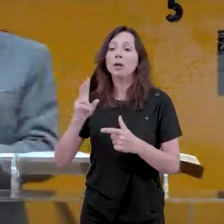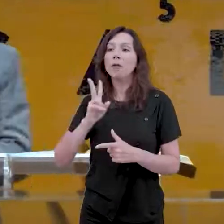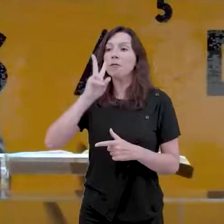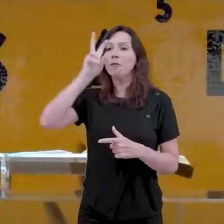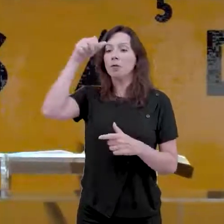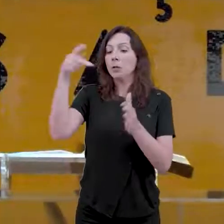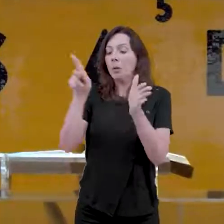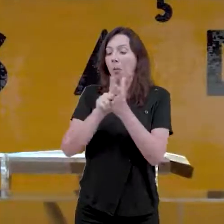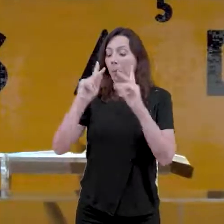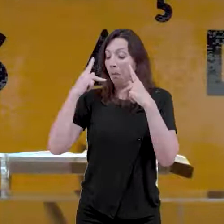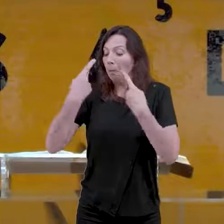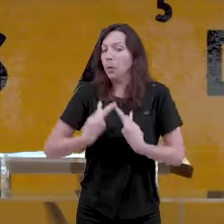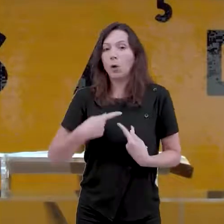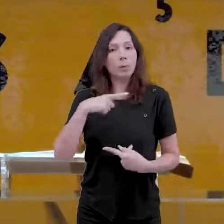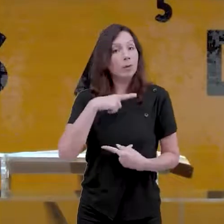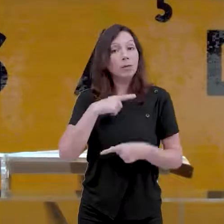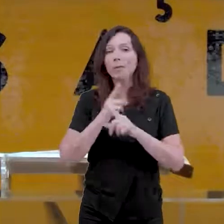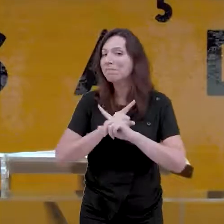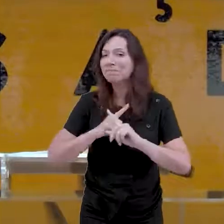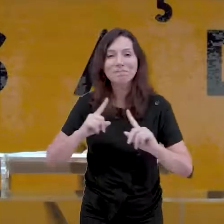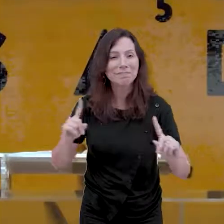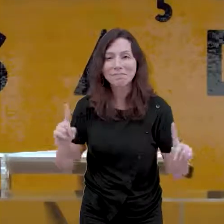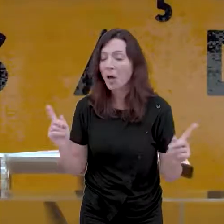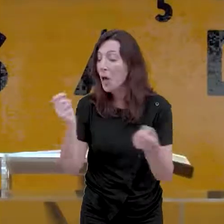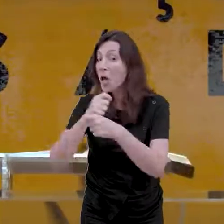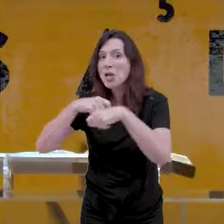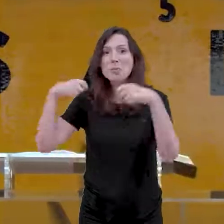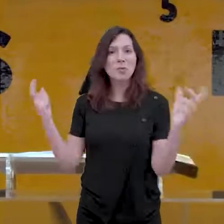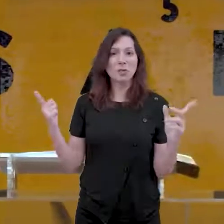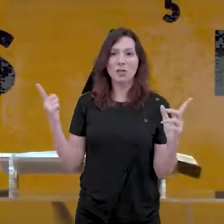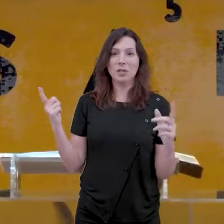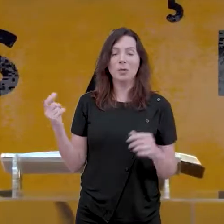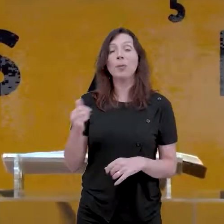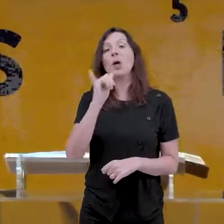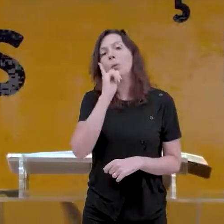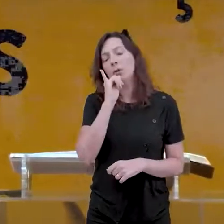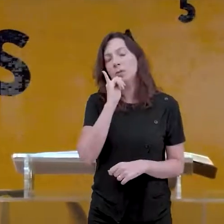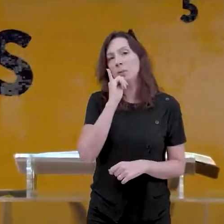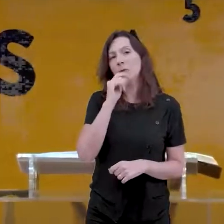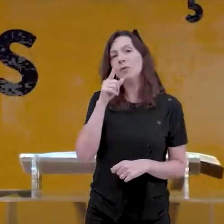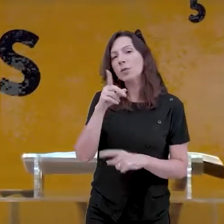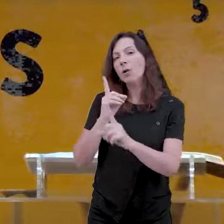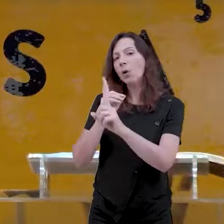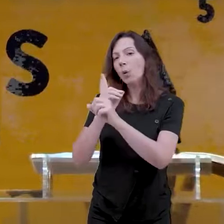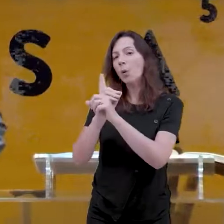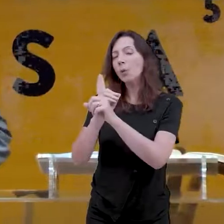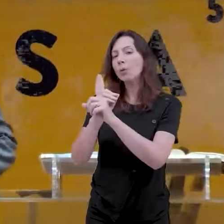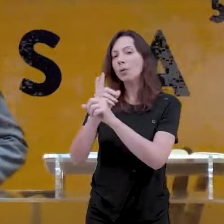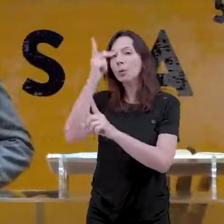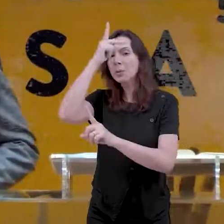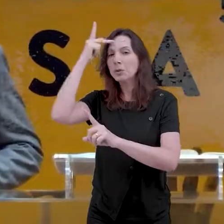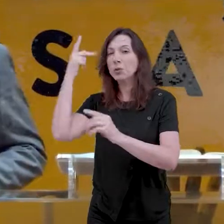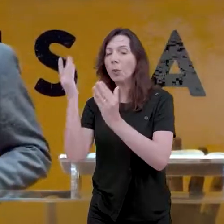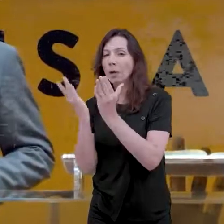Você encontra um irmão que está enfermo, fazendo um tratamento seríssimo de saúde, e você olha para ele, ele está